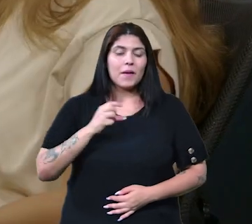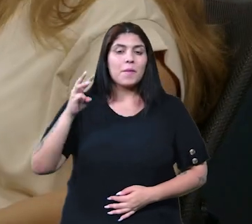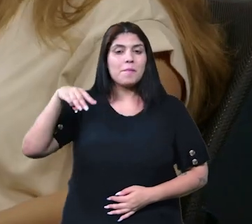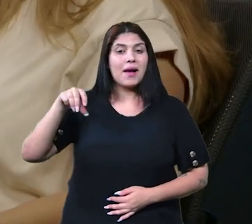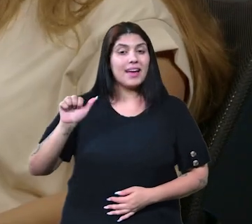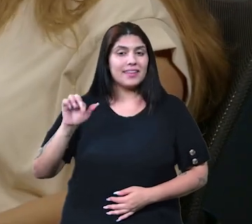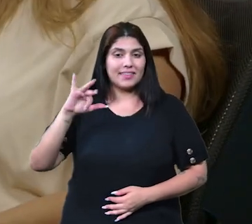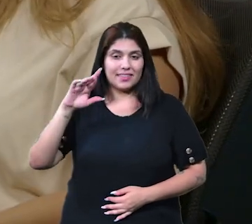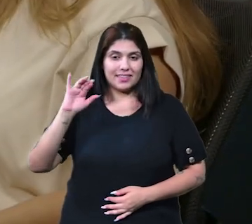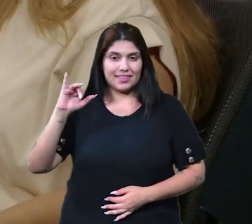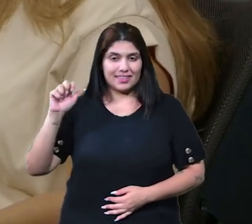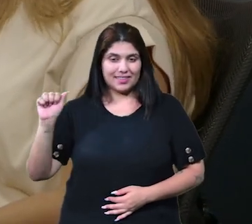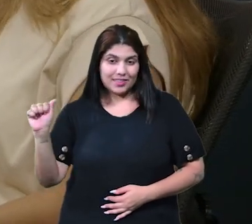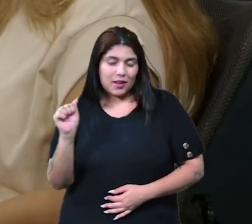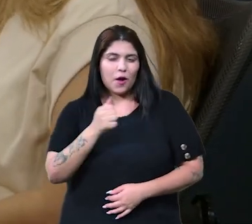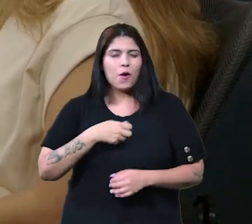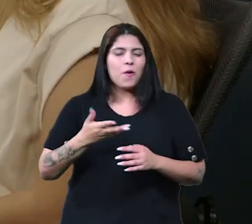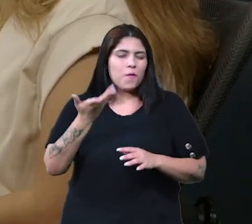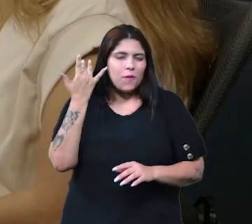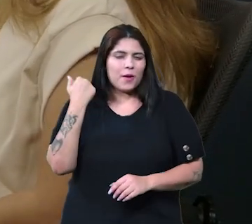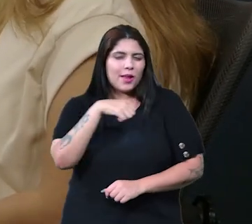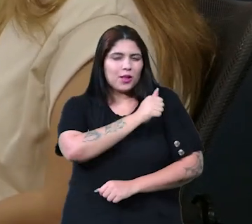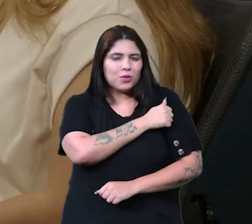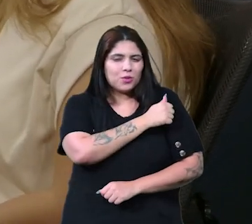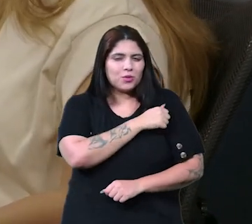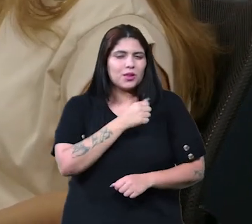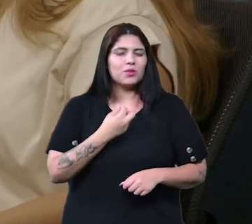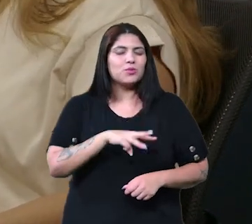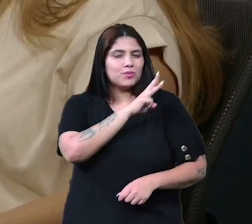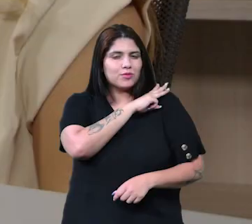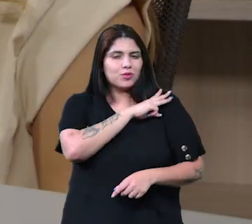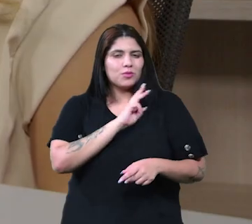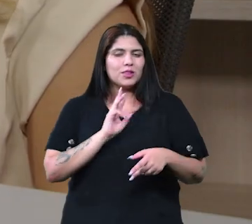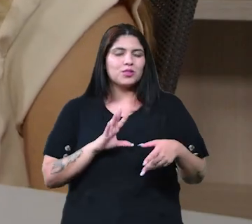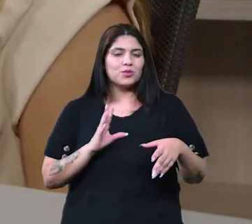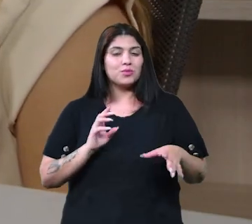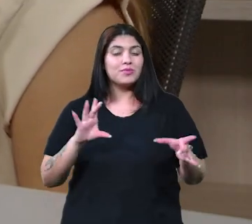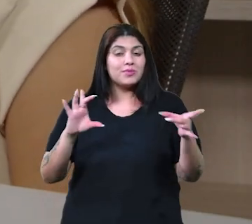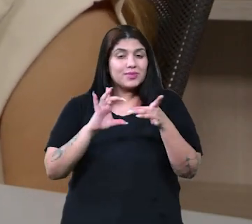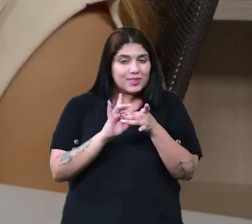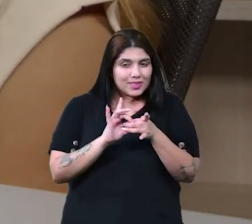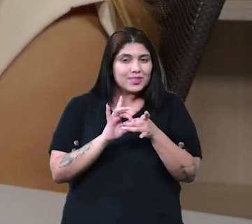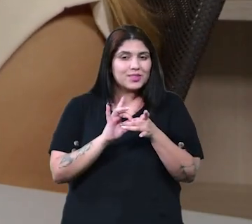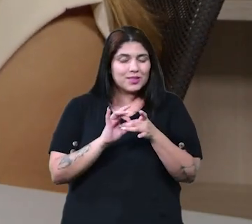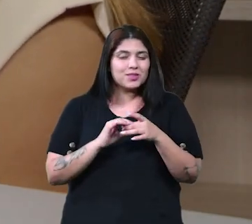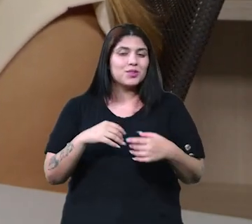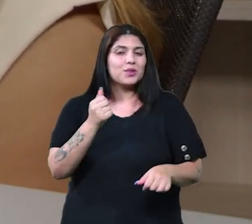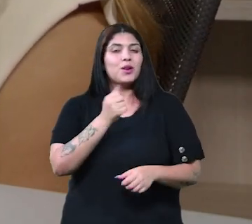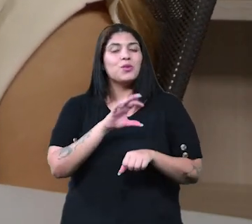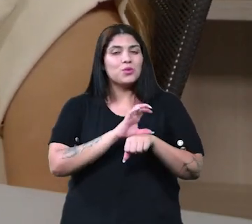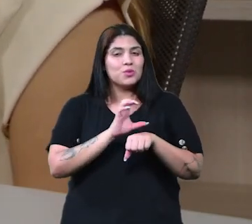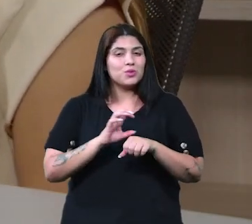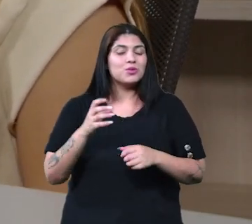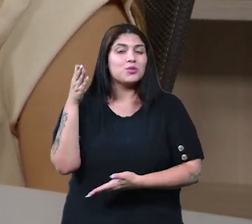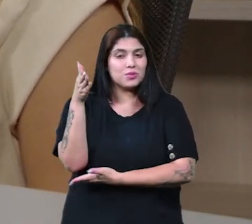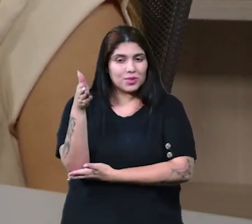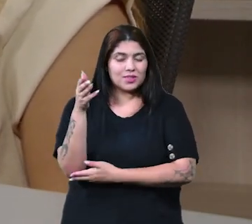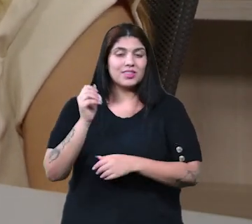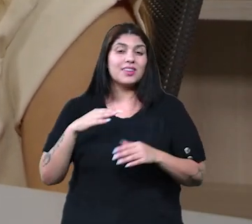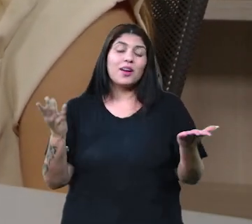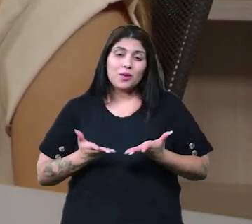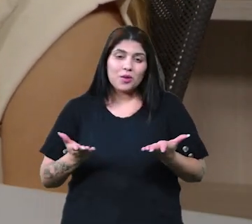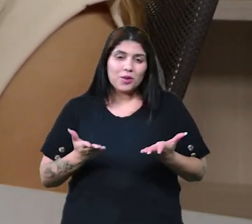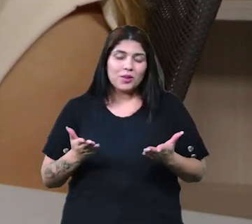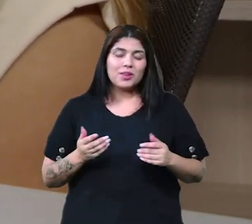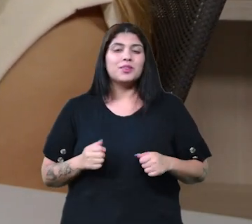do ensino médio integrado à hospedagem e agora eu sou estudante do superior em hotelaria. Já atuo